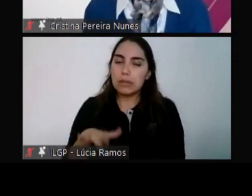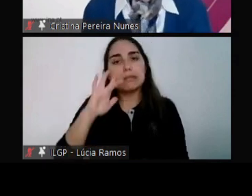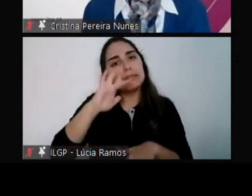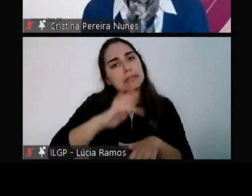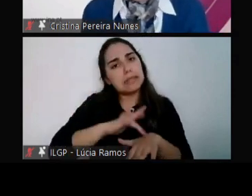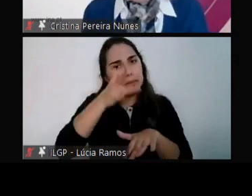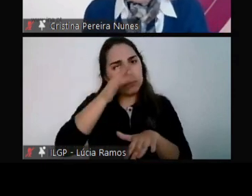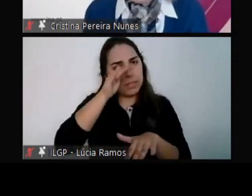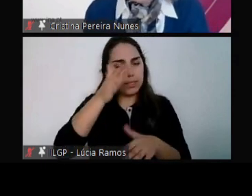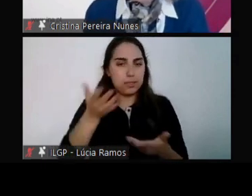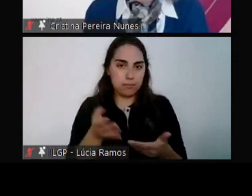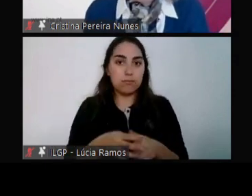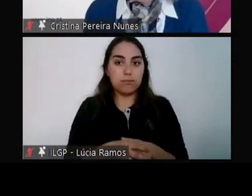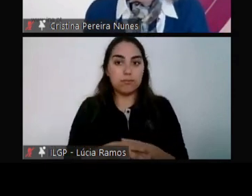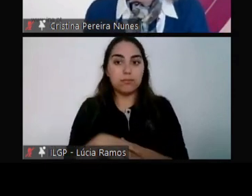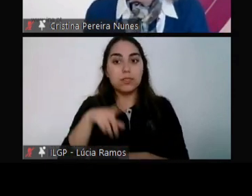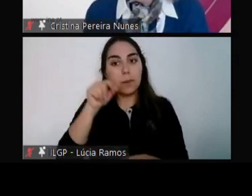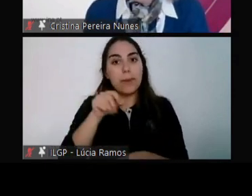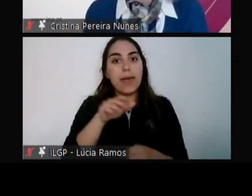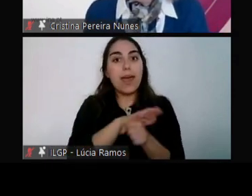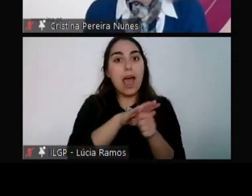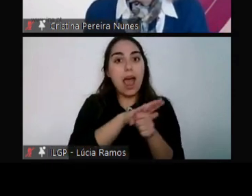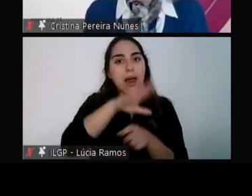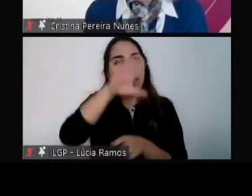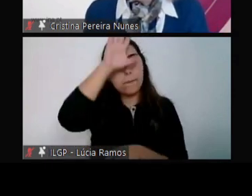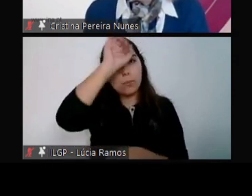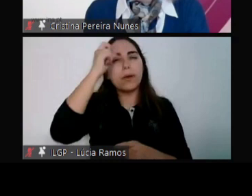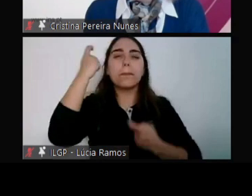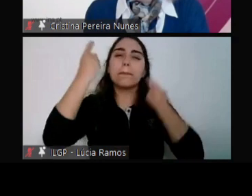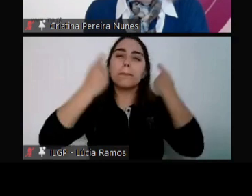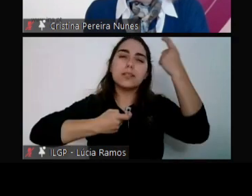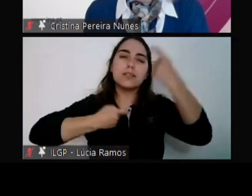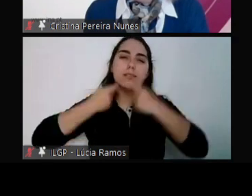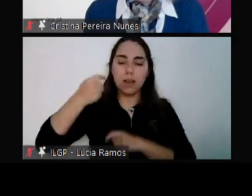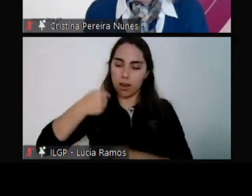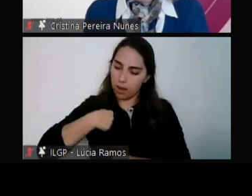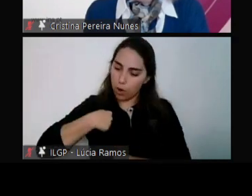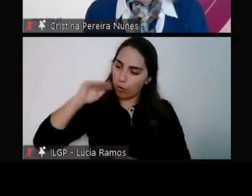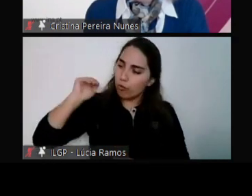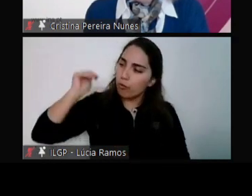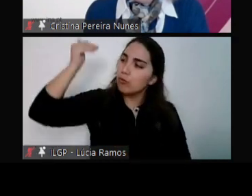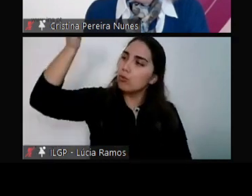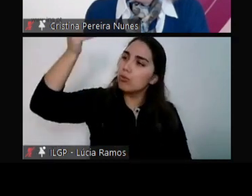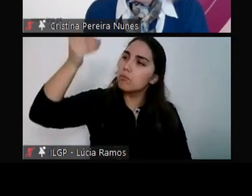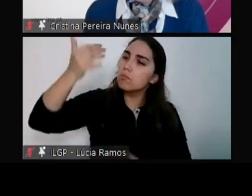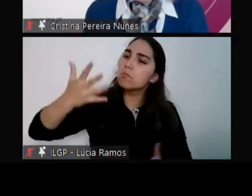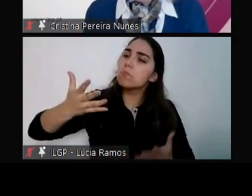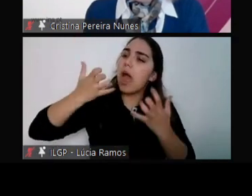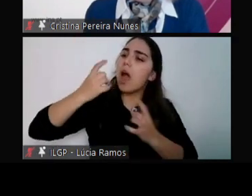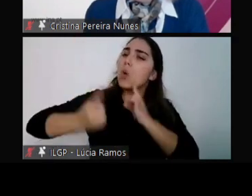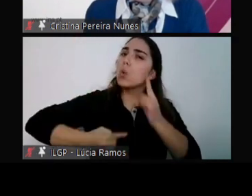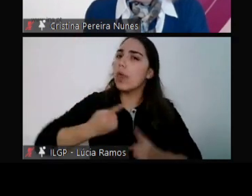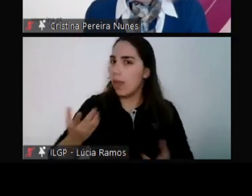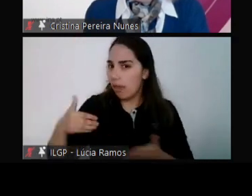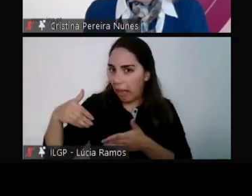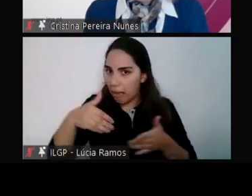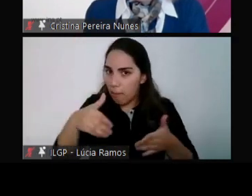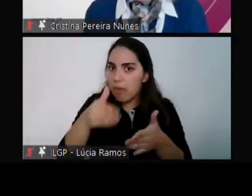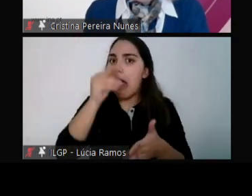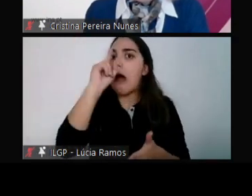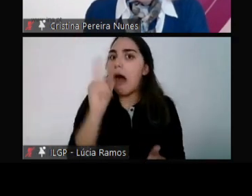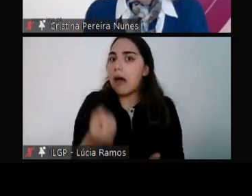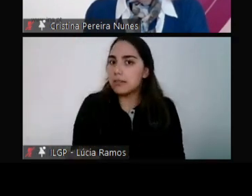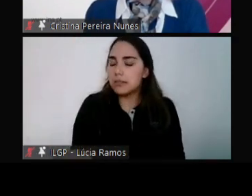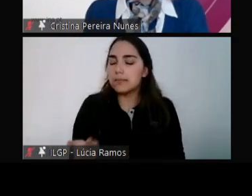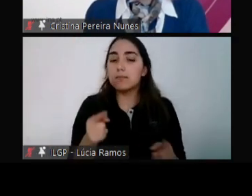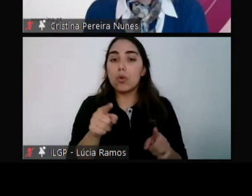permite que na área pública eu possa começar a pensar para onde é que eu quero ir no futuro. Isso é muito importante. E o que é que nós damos aqui, por exemplo, neste curso? Eu depois já vou falar de